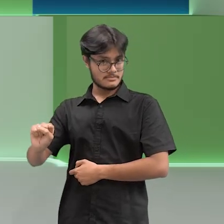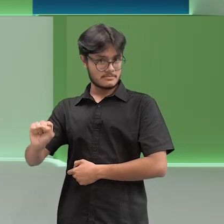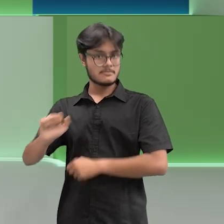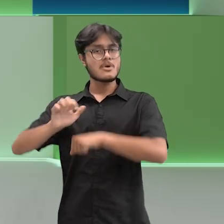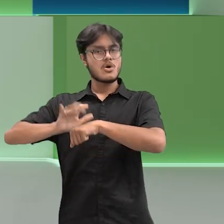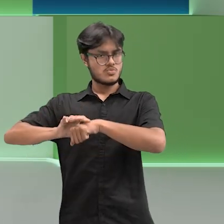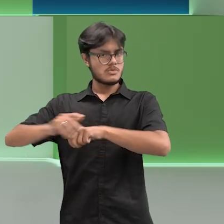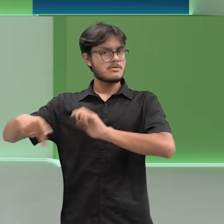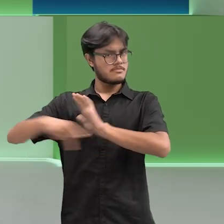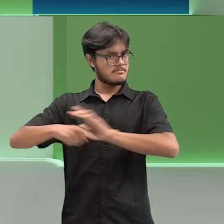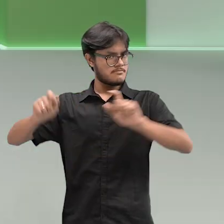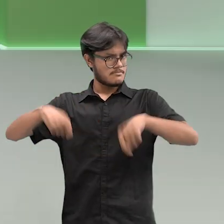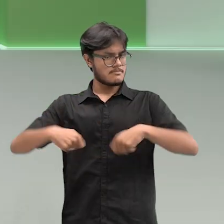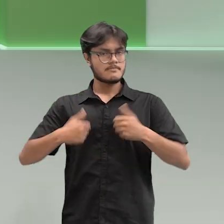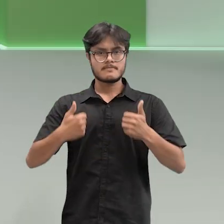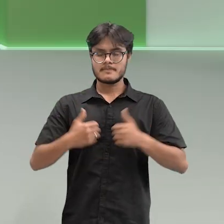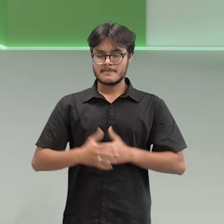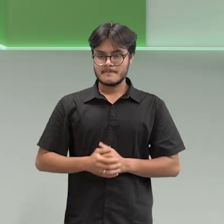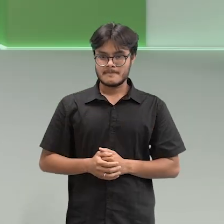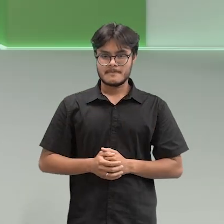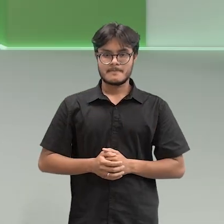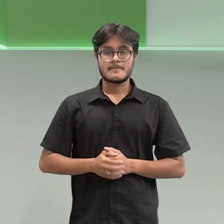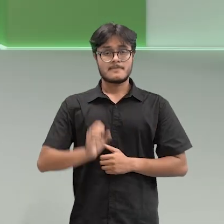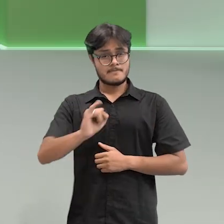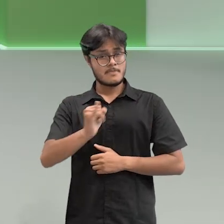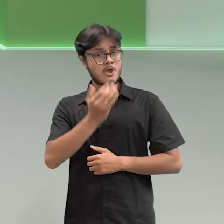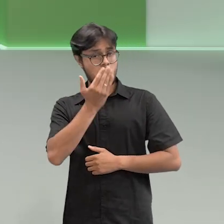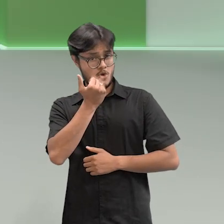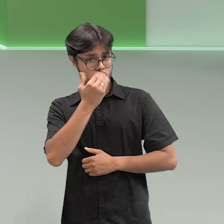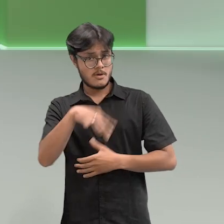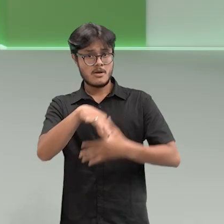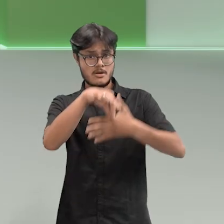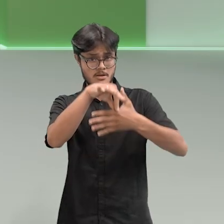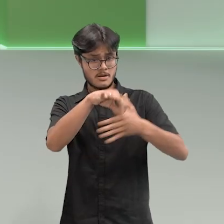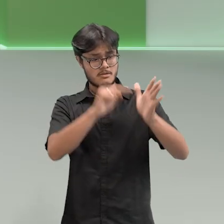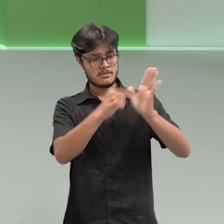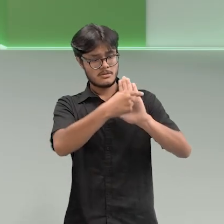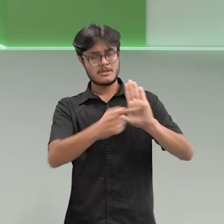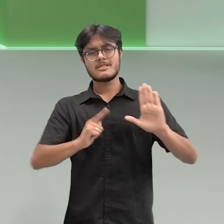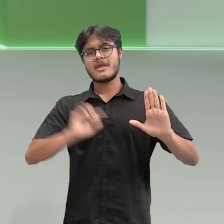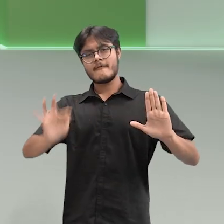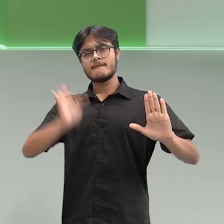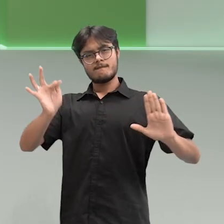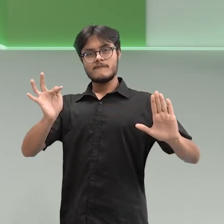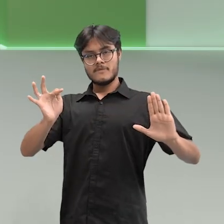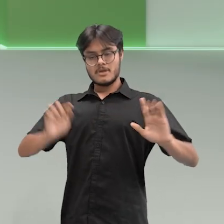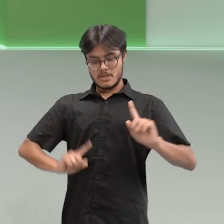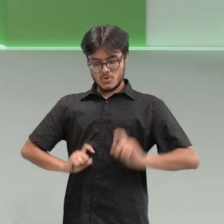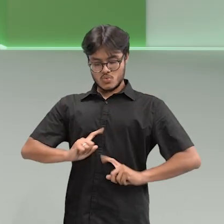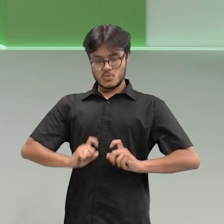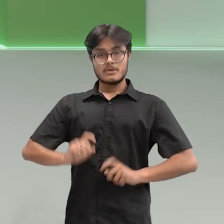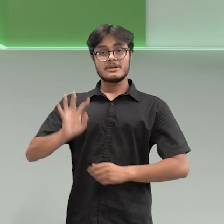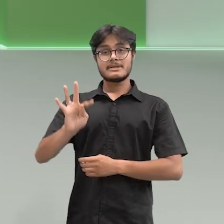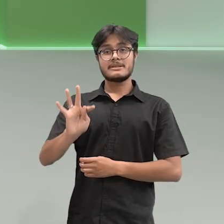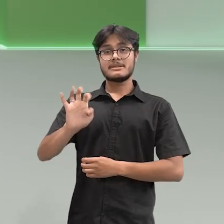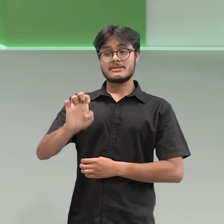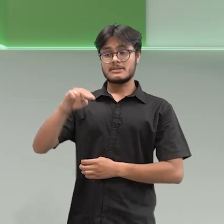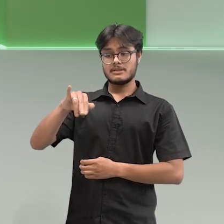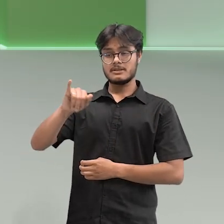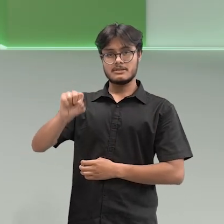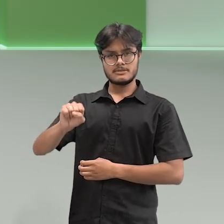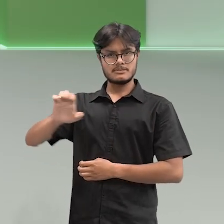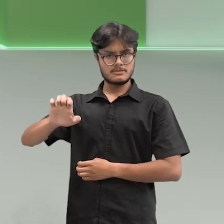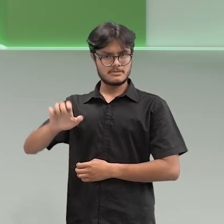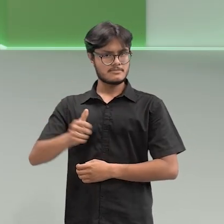Beleza? Então, se você come carne contendo cisticerco, o cisticerco vai evoluir e virar